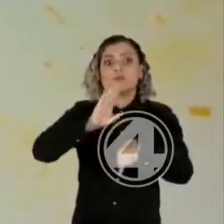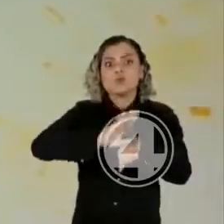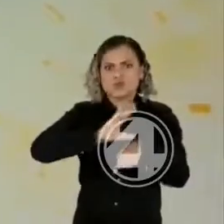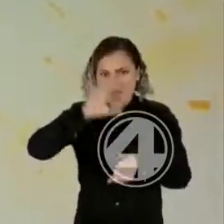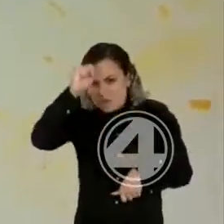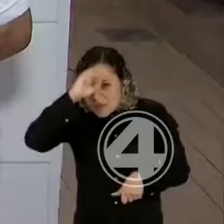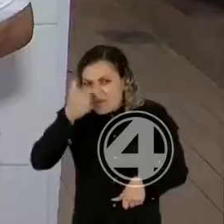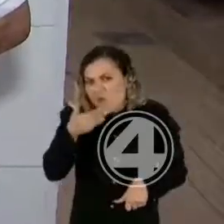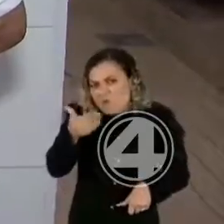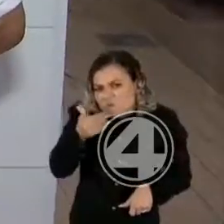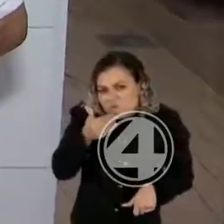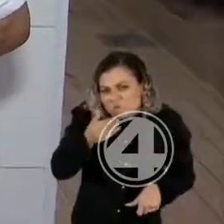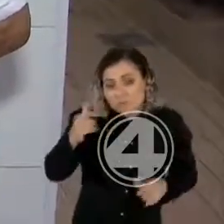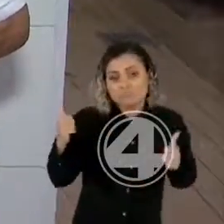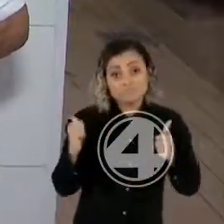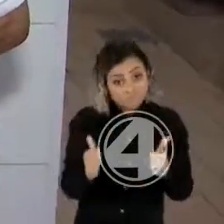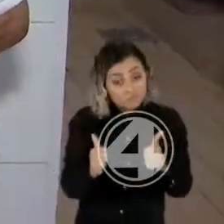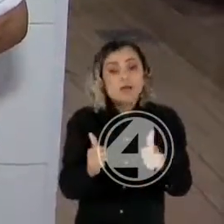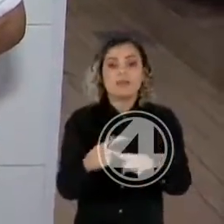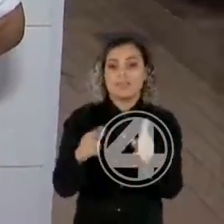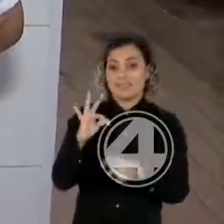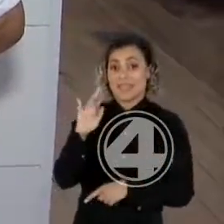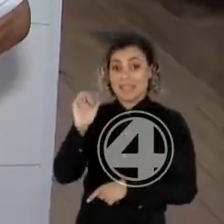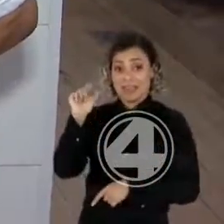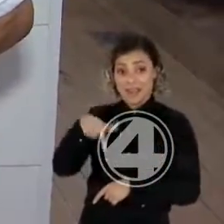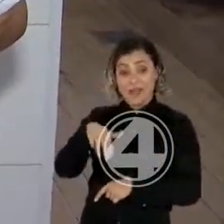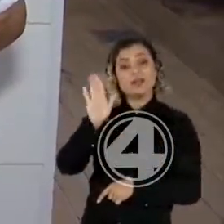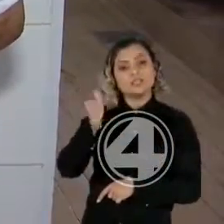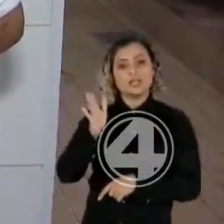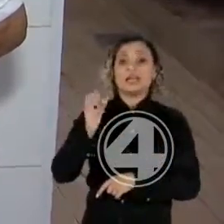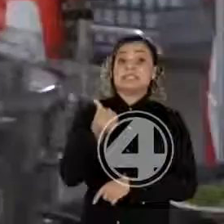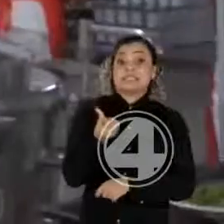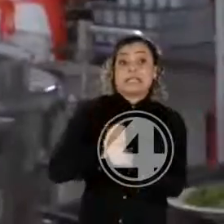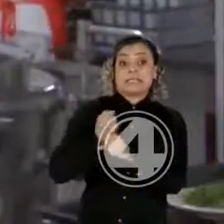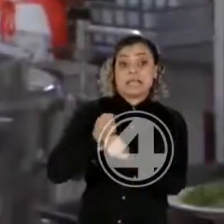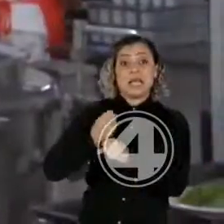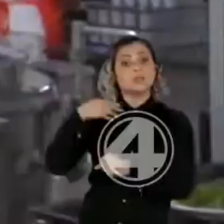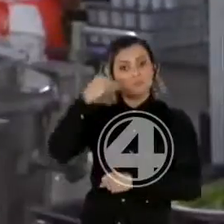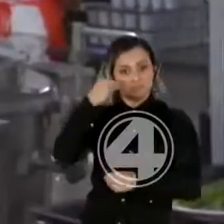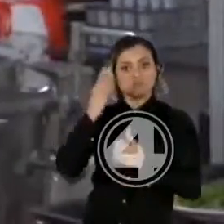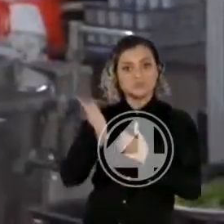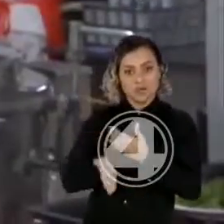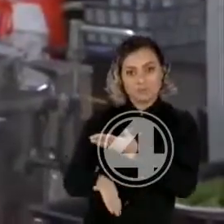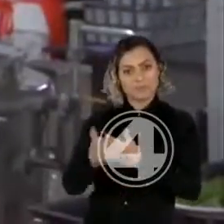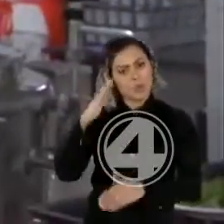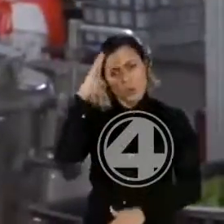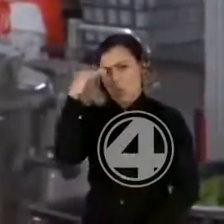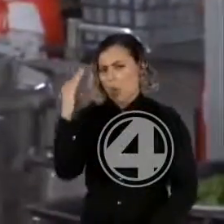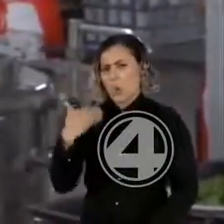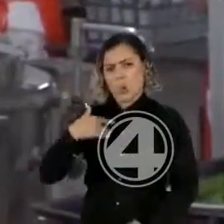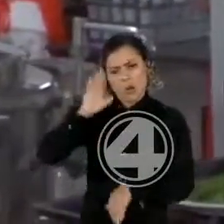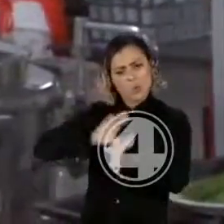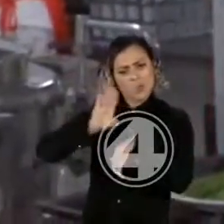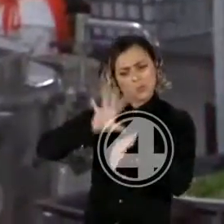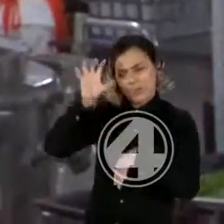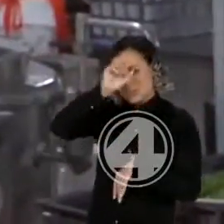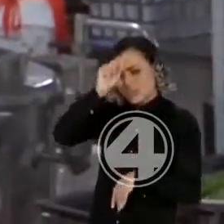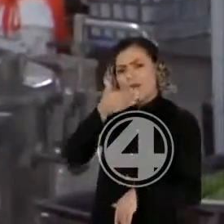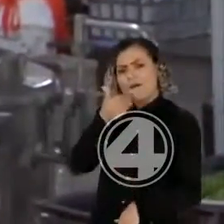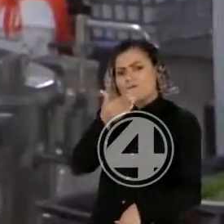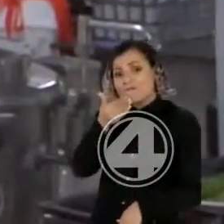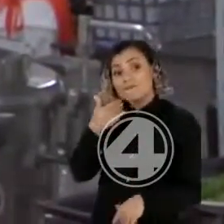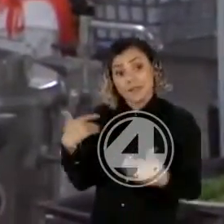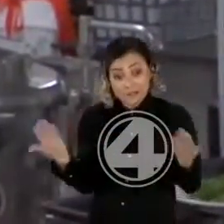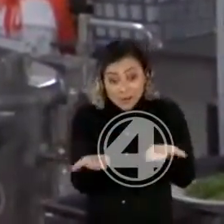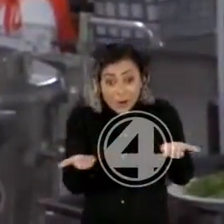Aprenderam item por item. O Tailan, que já é cozinheiro há 6 anos, é um deles. Para mim foi uma honra aprender com ela e estamos